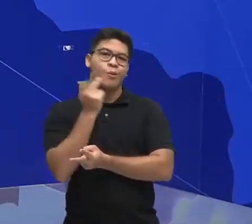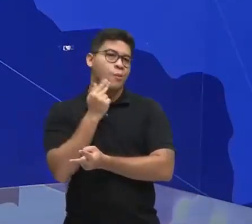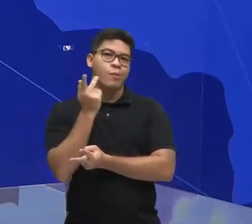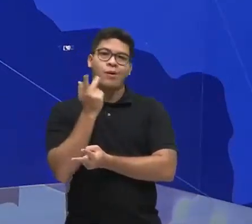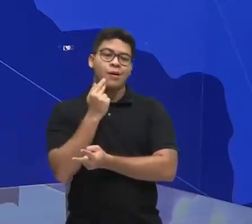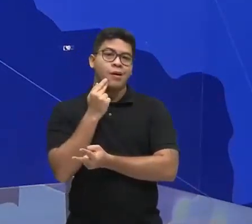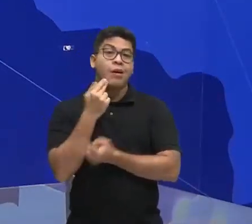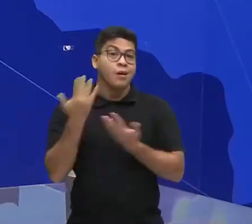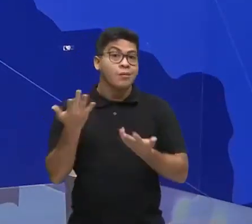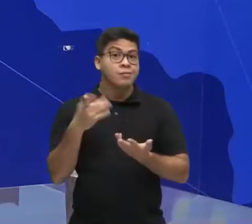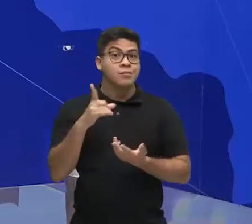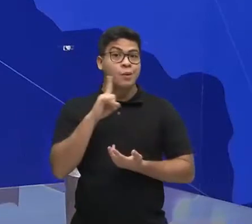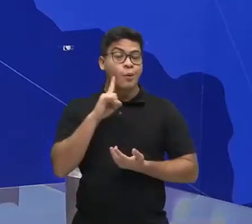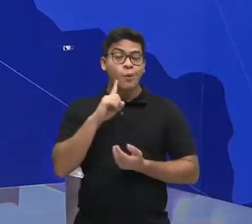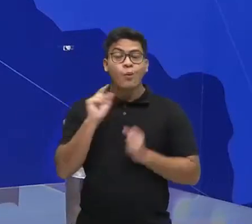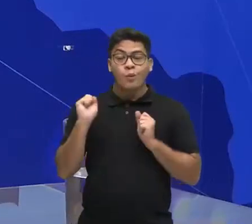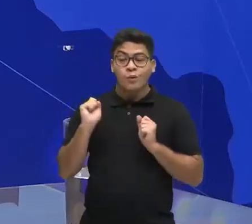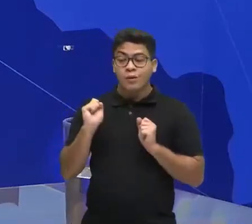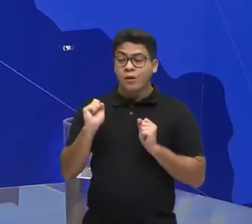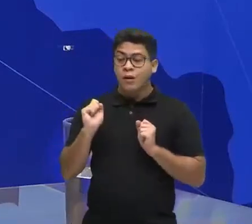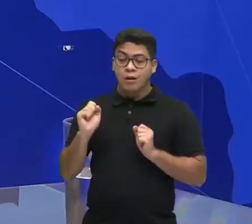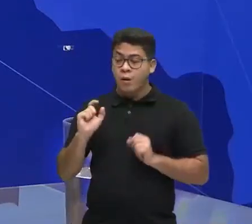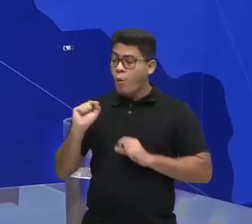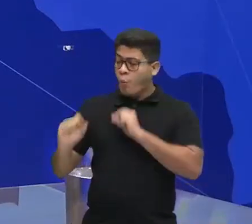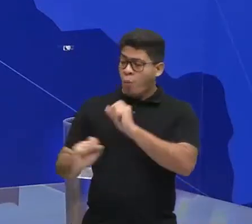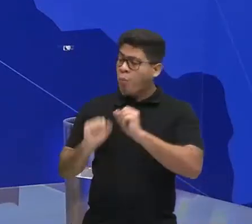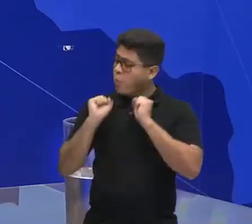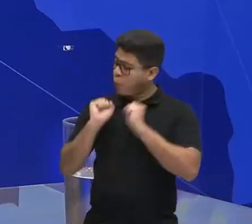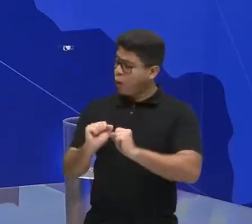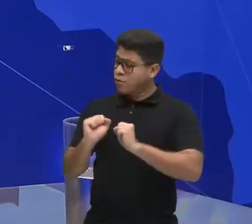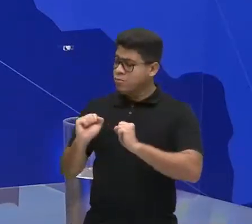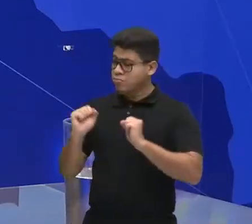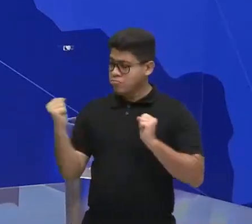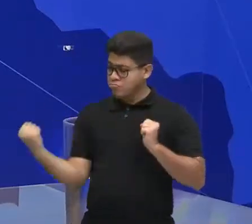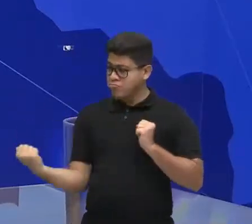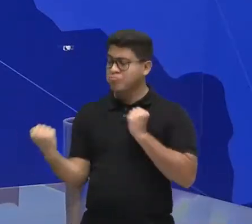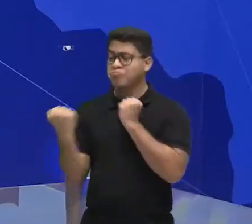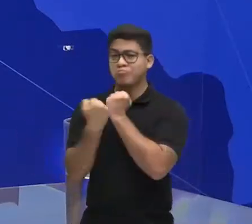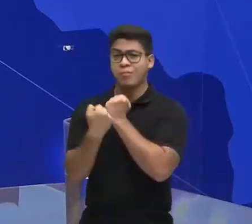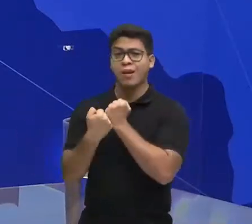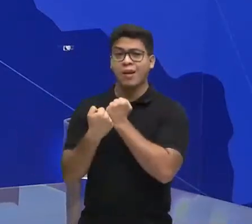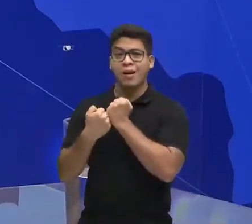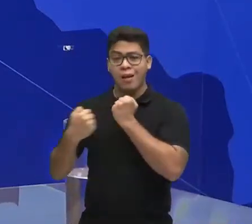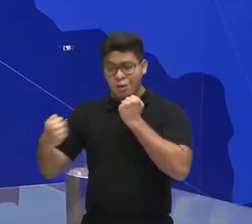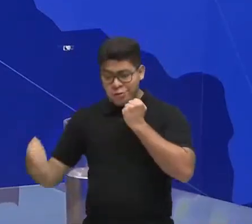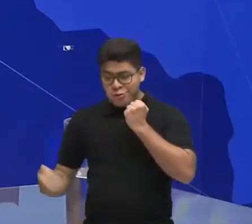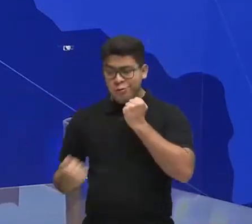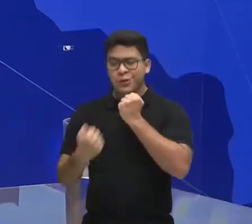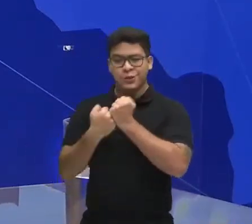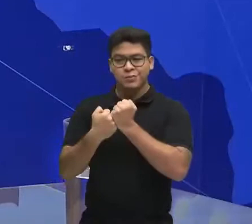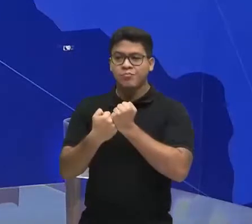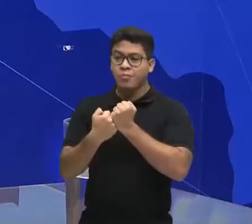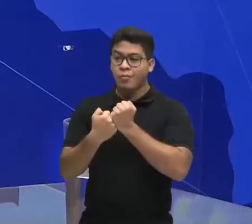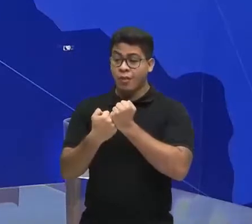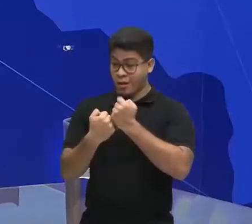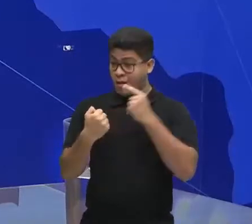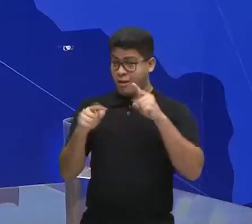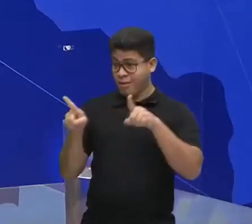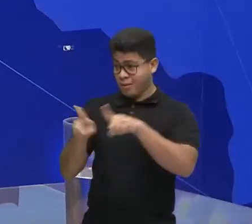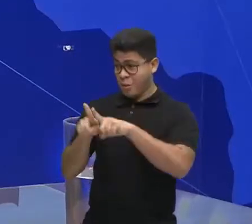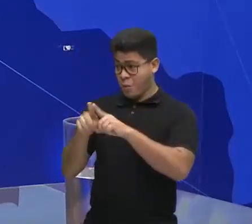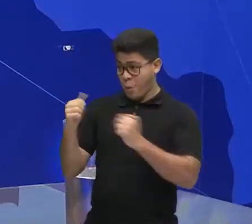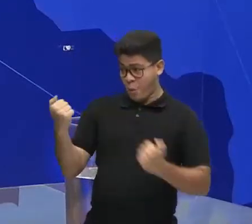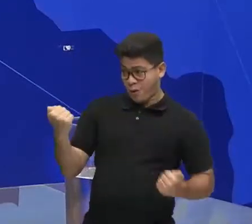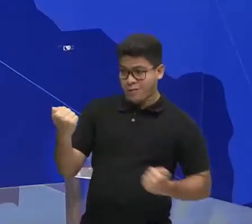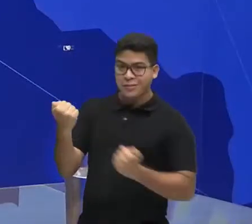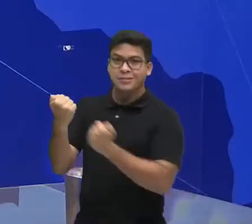que eu tenho com quem contar. E eu falo, na minha experiência pessoal, que eu tenho. Tenho certeza que a Adriana também tem. Porque estamos